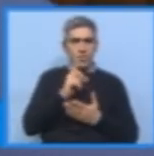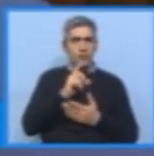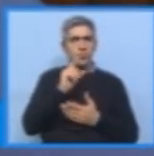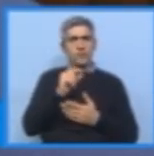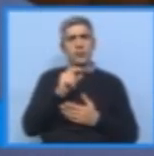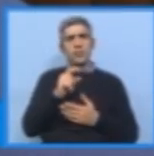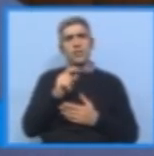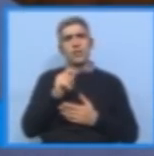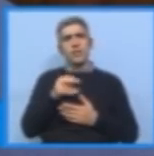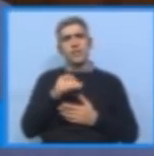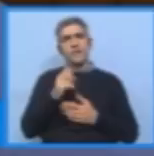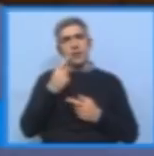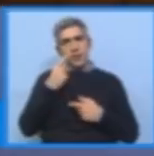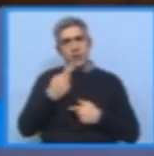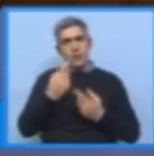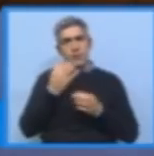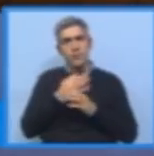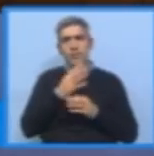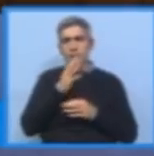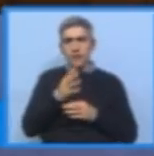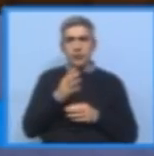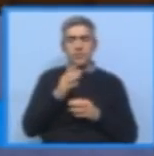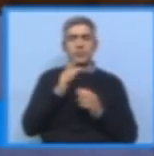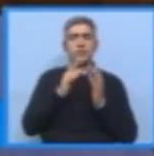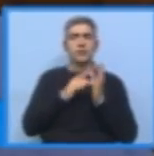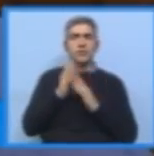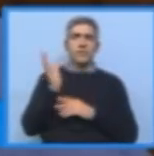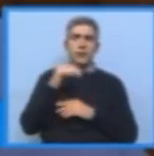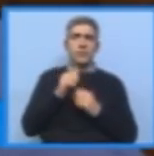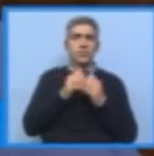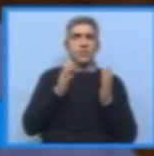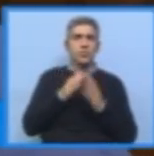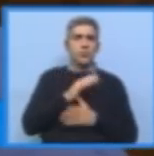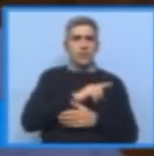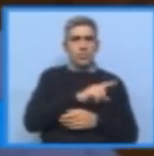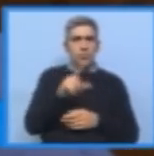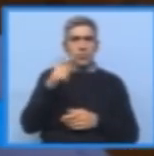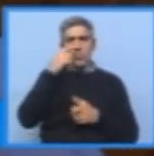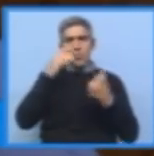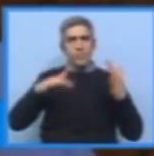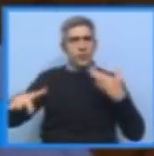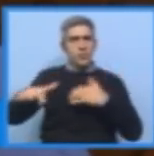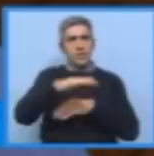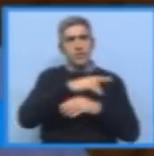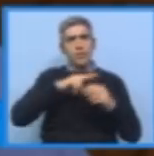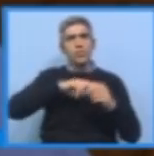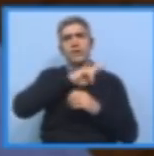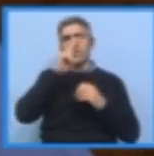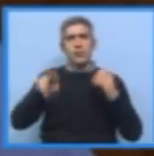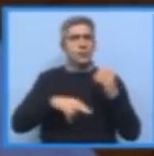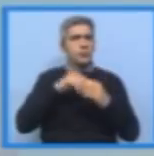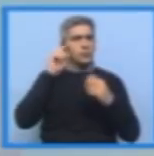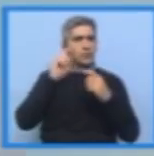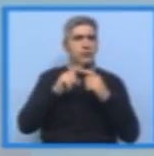Epifania, já se diz que Jesus veio para todos, para toda a humanidade, para a universalidade. É isso